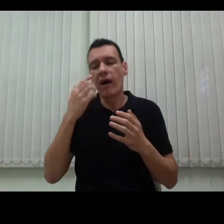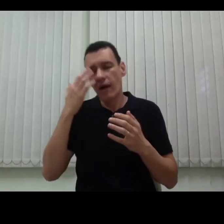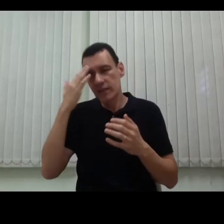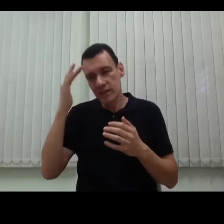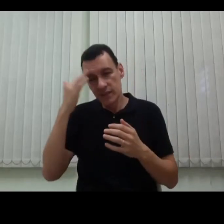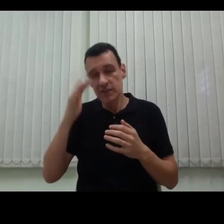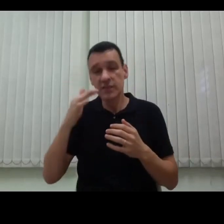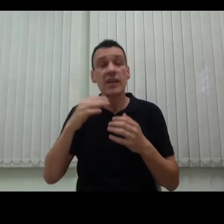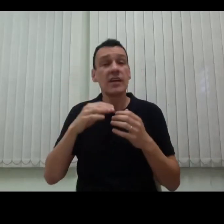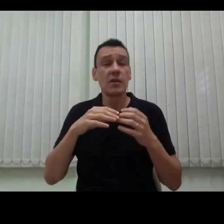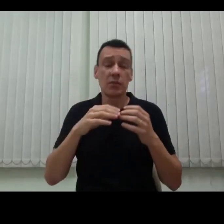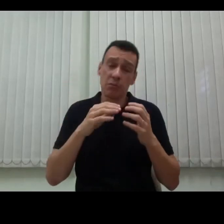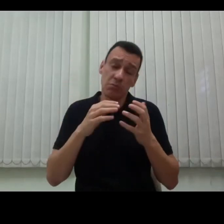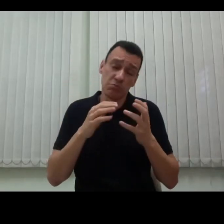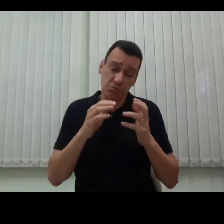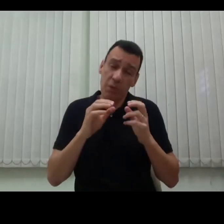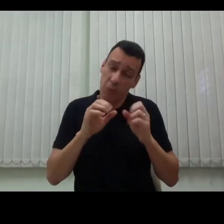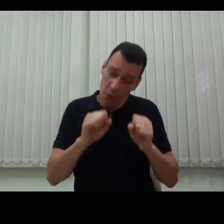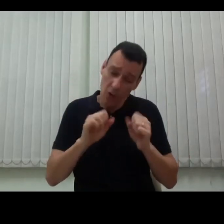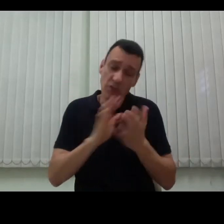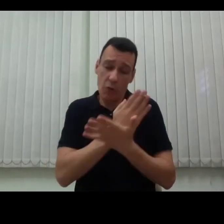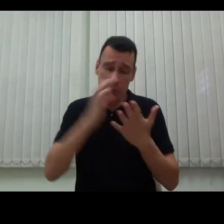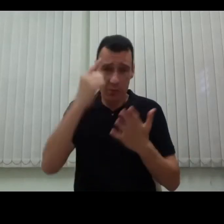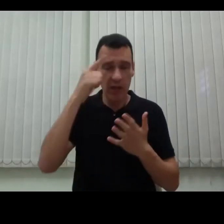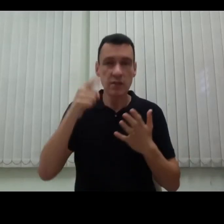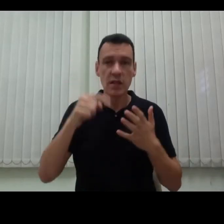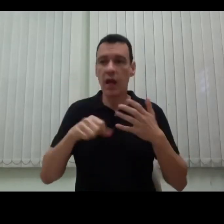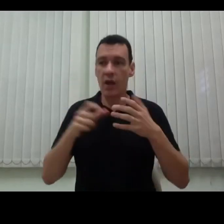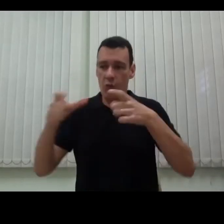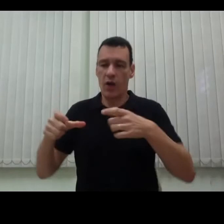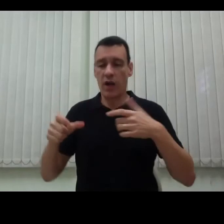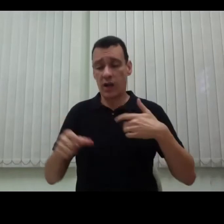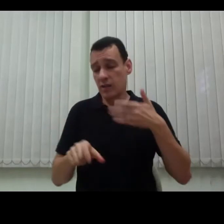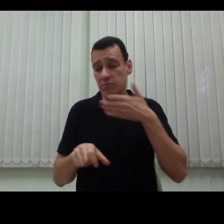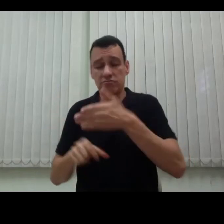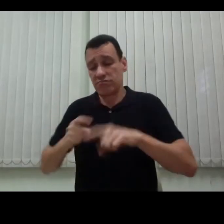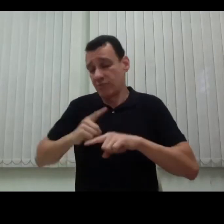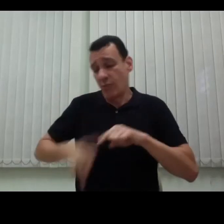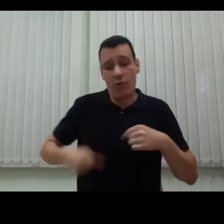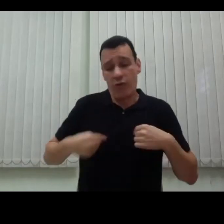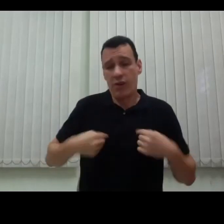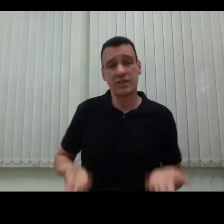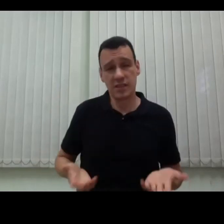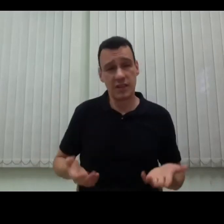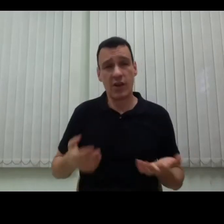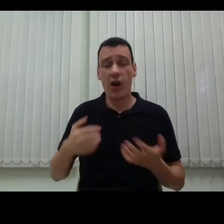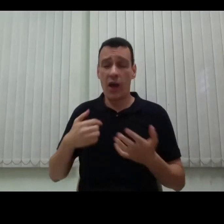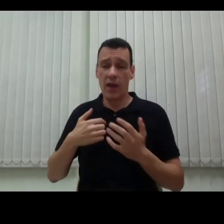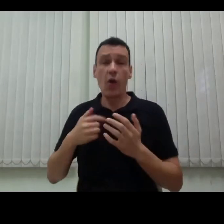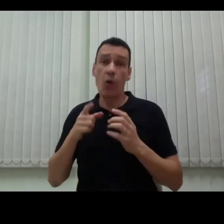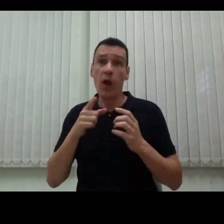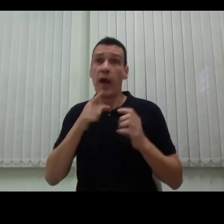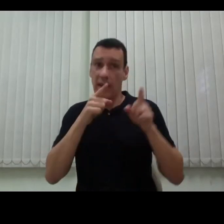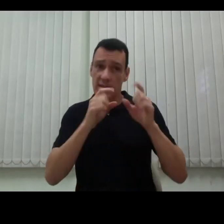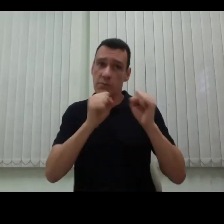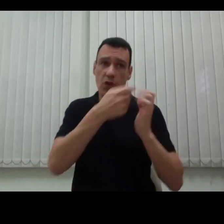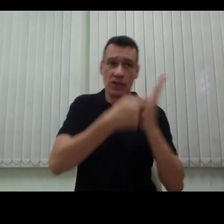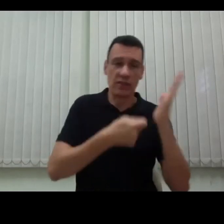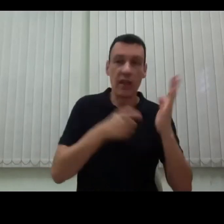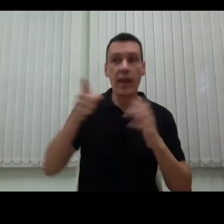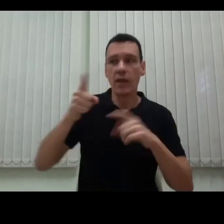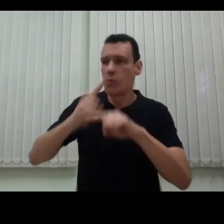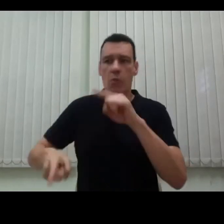nos espaços, quem pode, quem não pode escrever, quais são as figuras legítimas, as